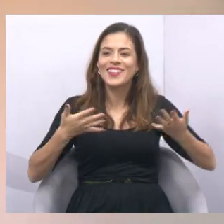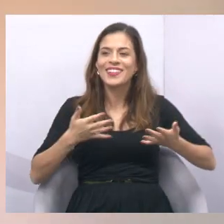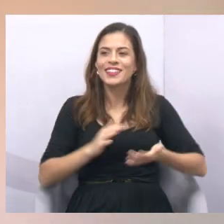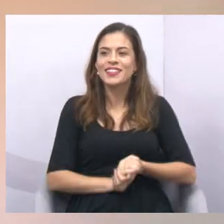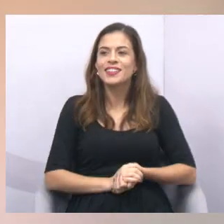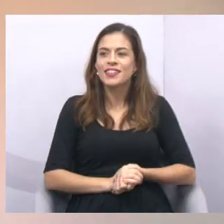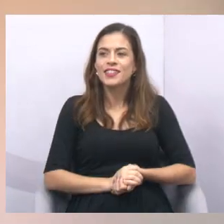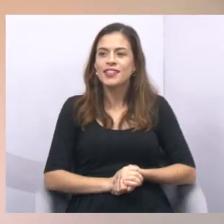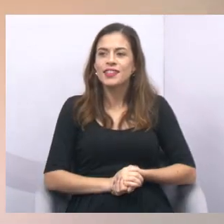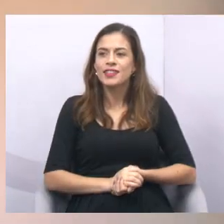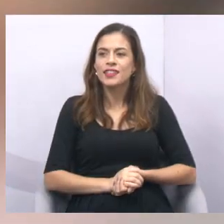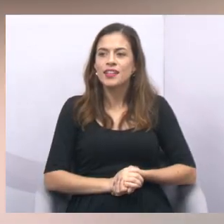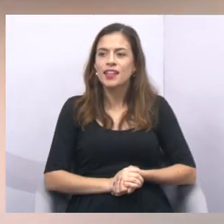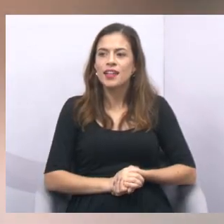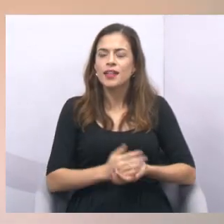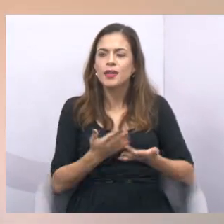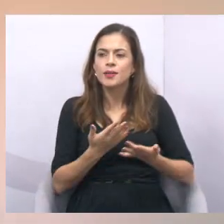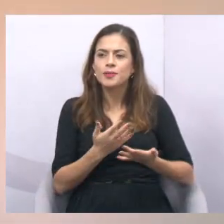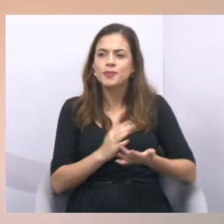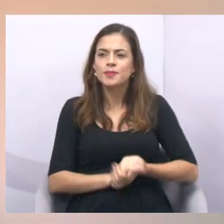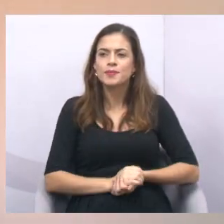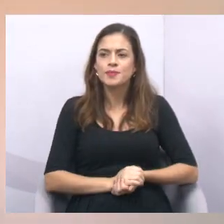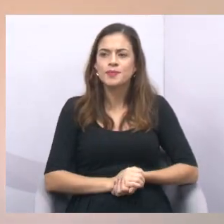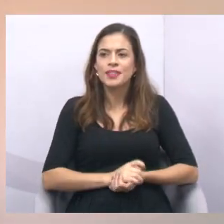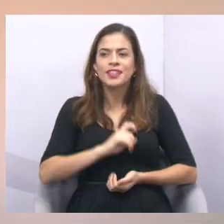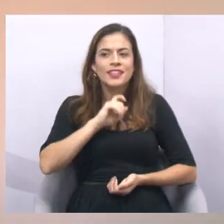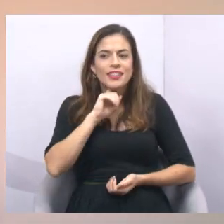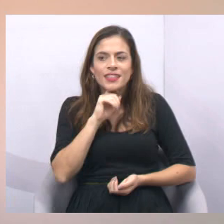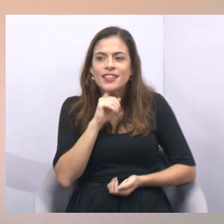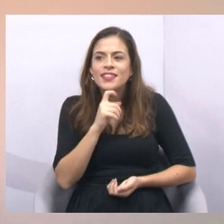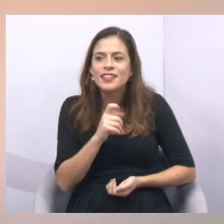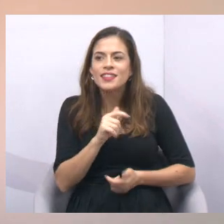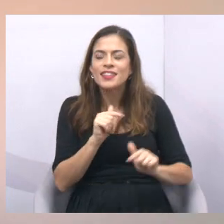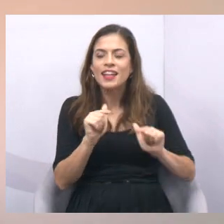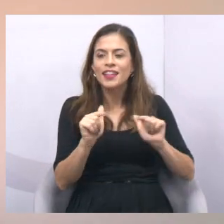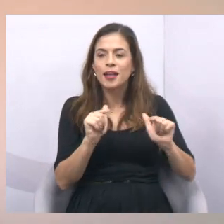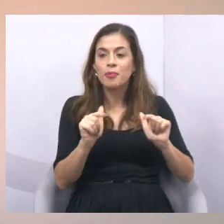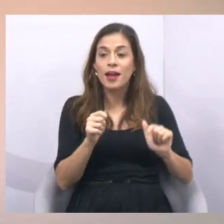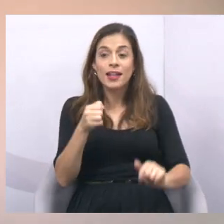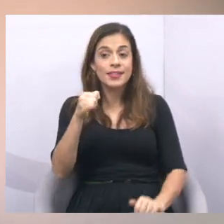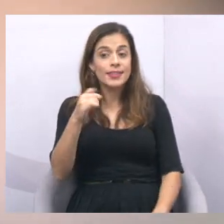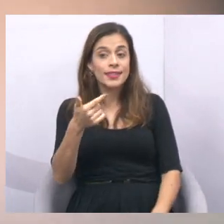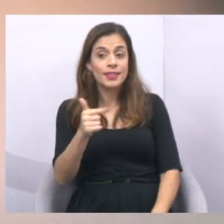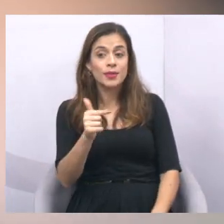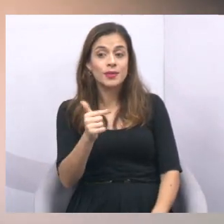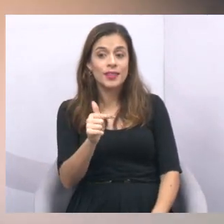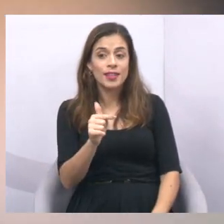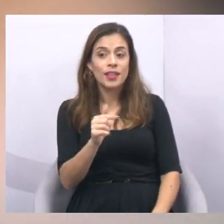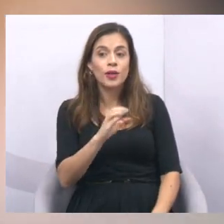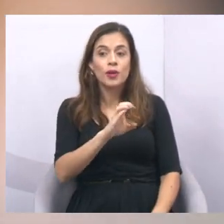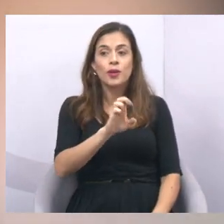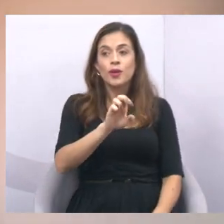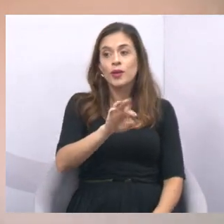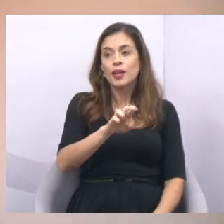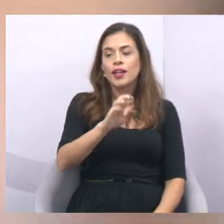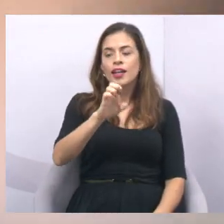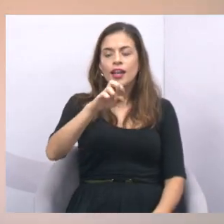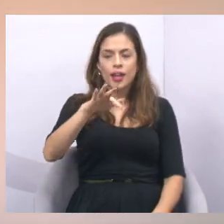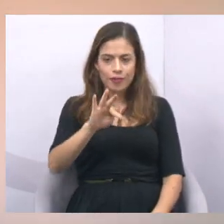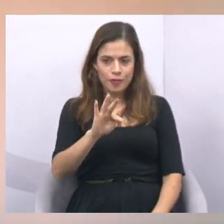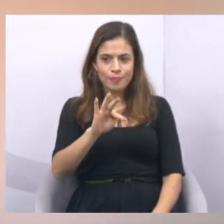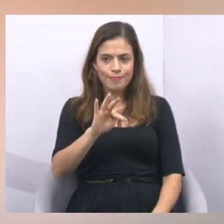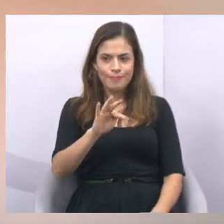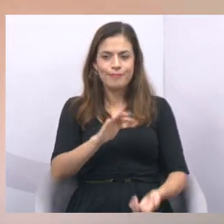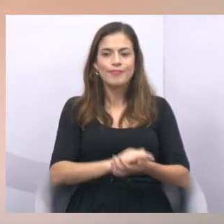academia Competition, que ninguém trabalha aqui sem ter um CREF, né? Então, graças a esse CREF, eu consegui fazer minha vida